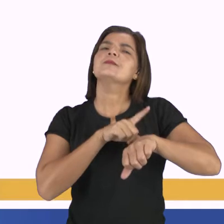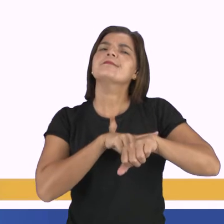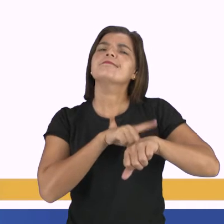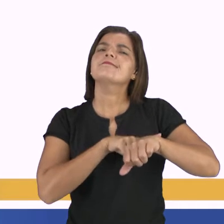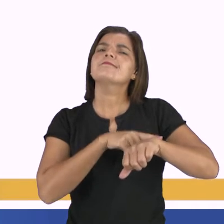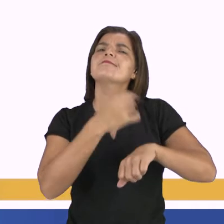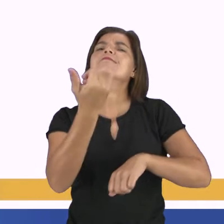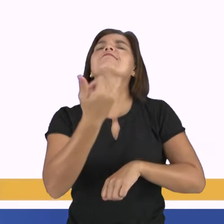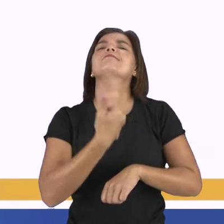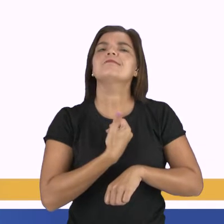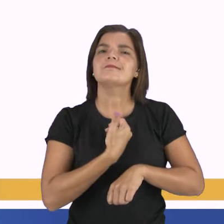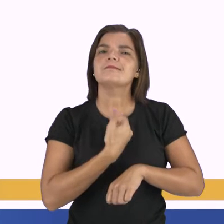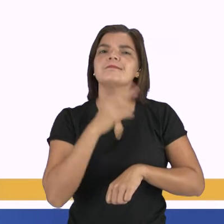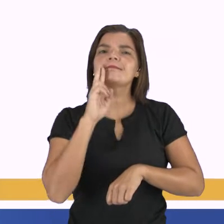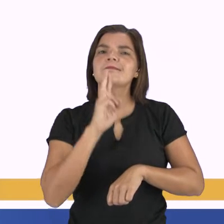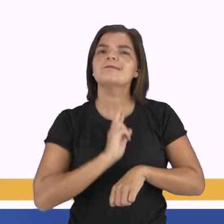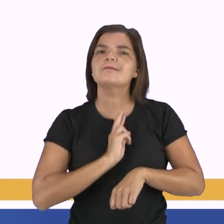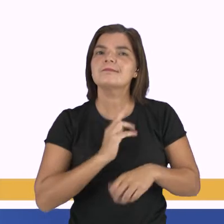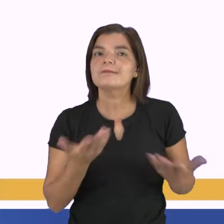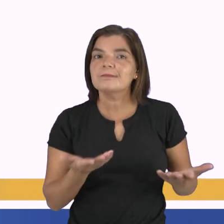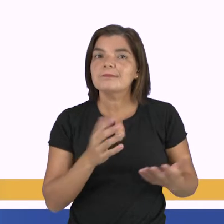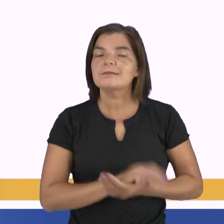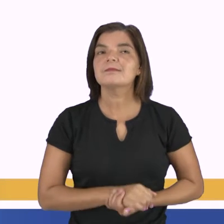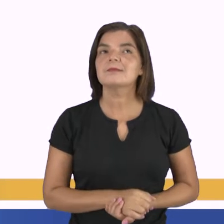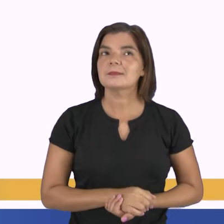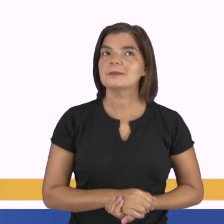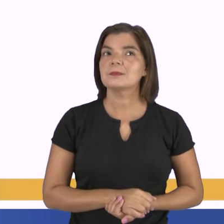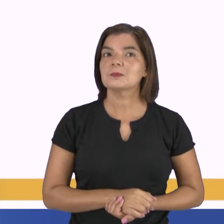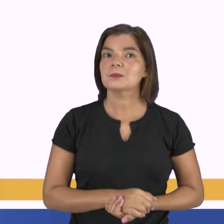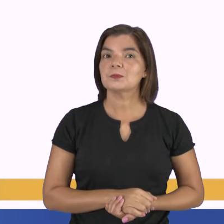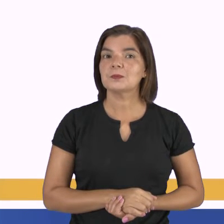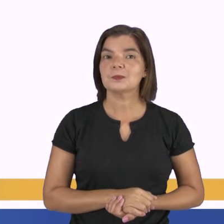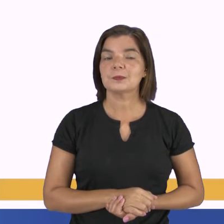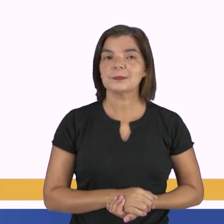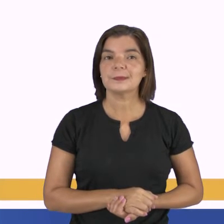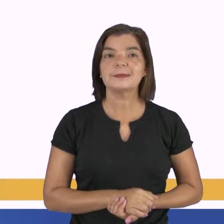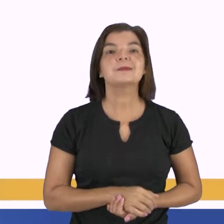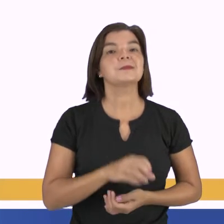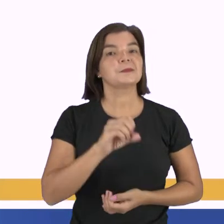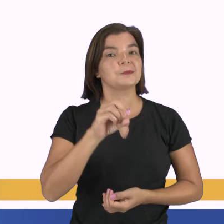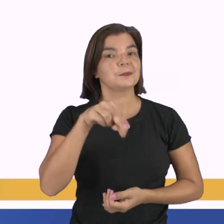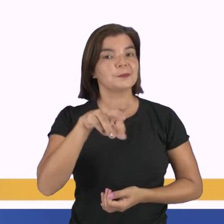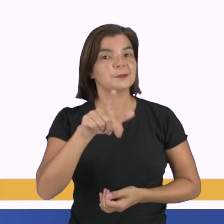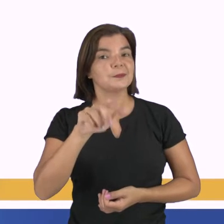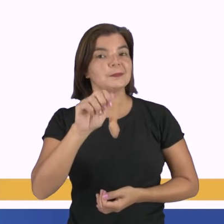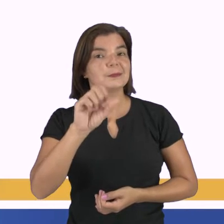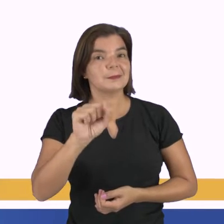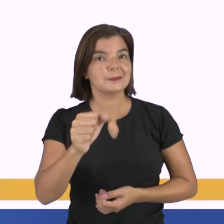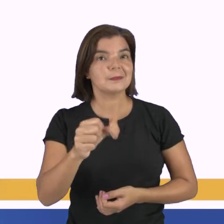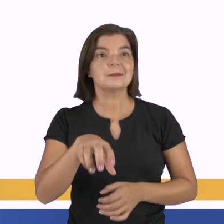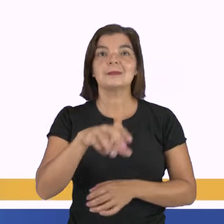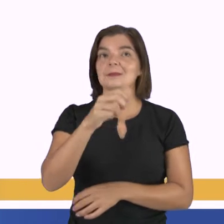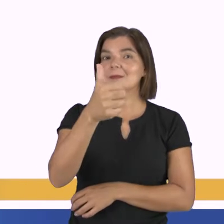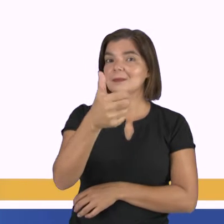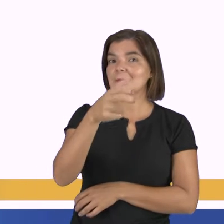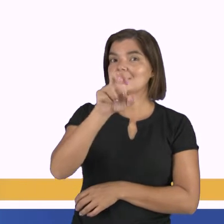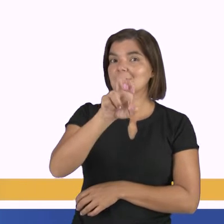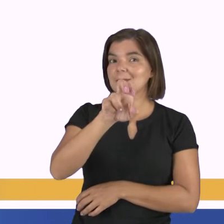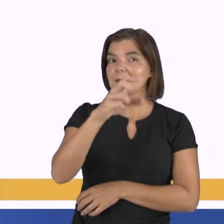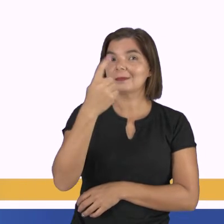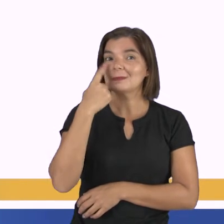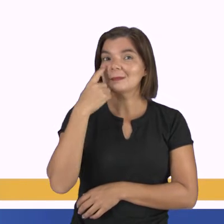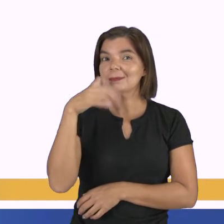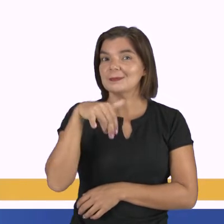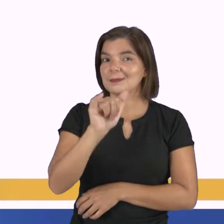vai dizer que é para mim? E a gente vai falar assim, son las 15 e, olha o